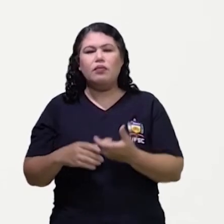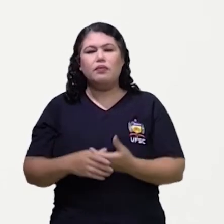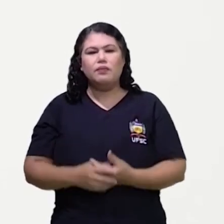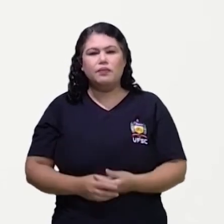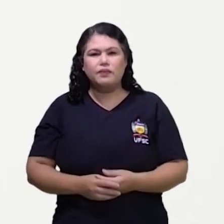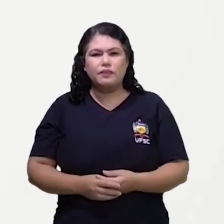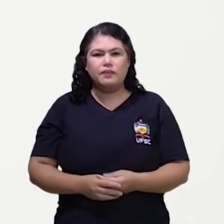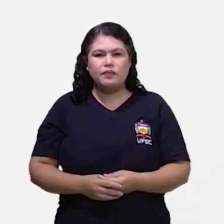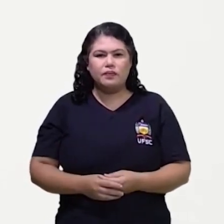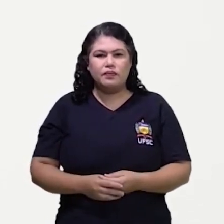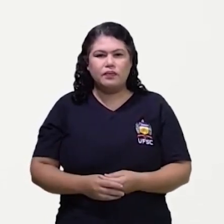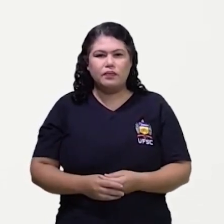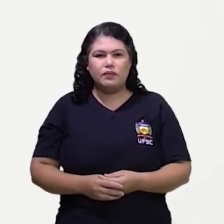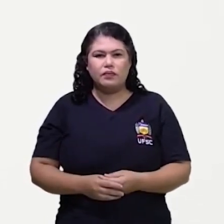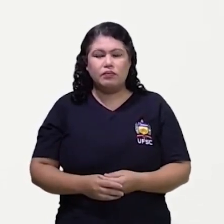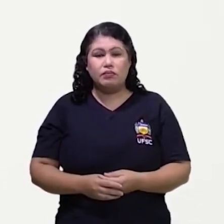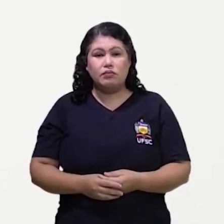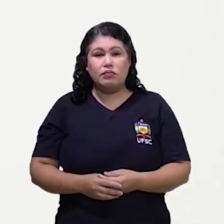contém.